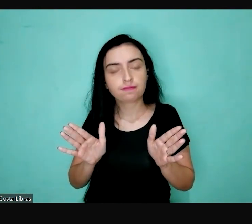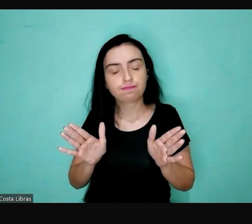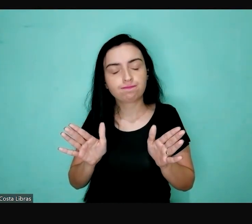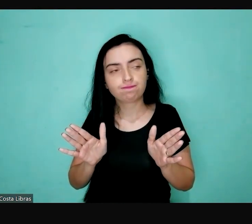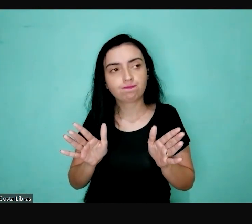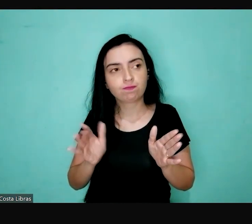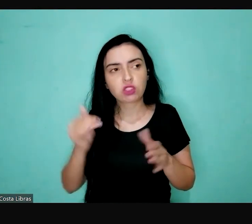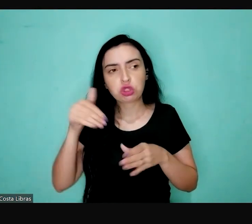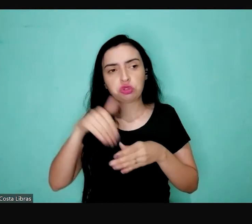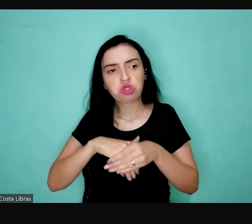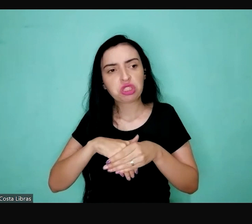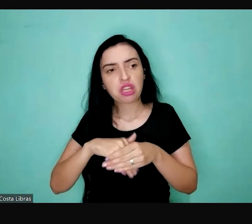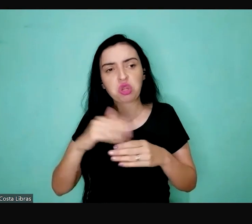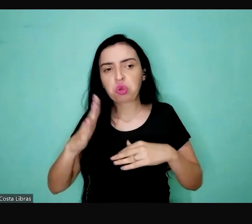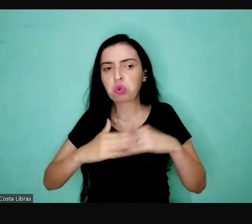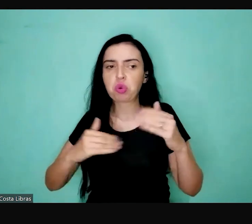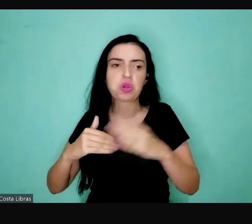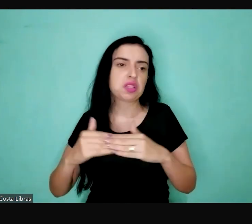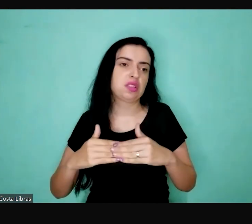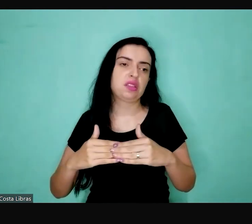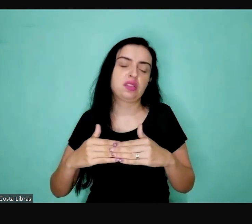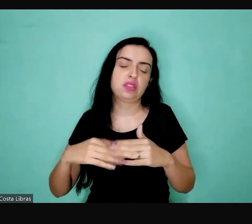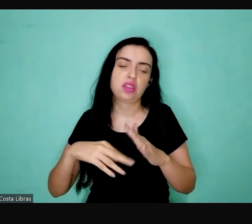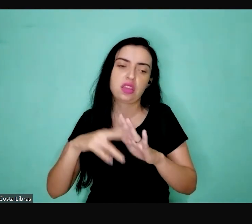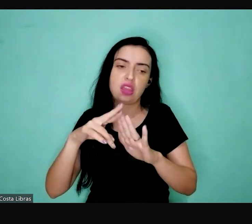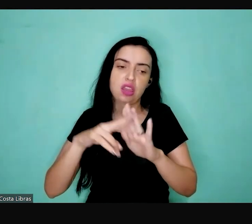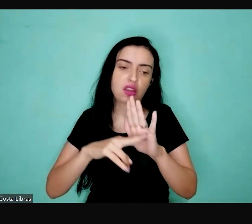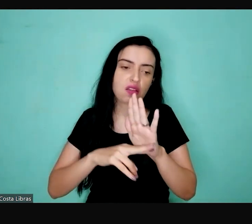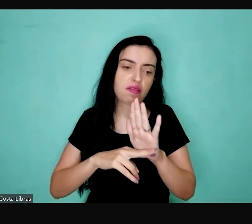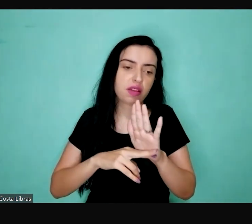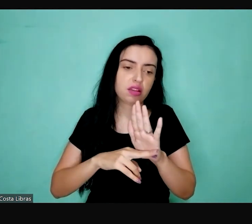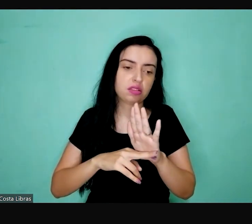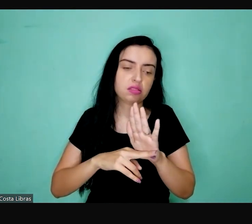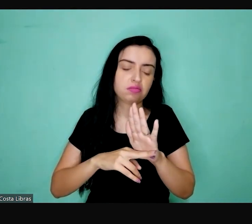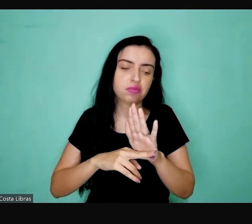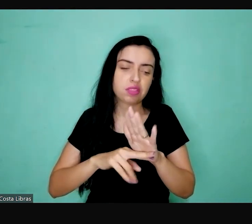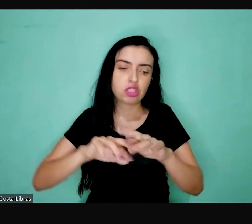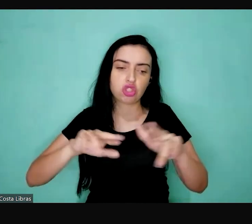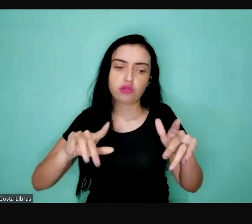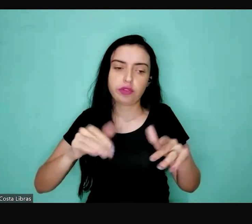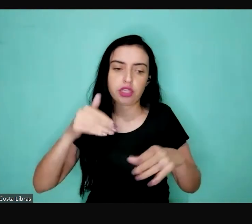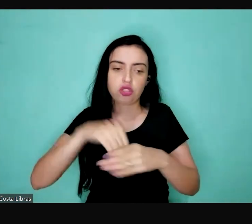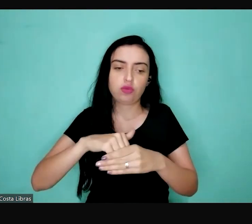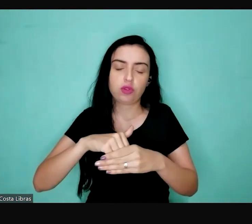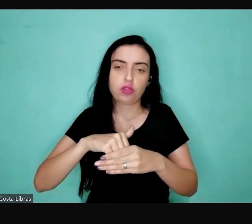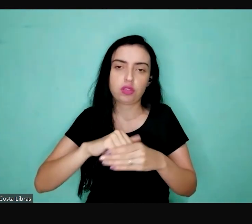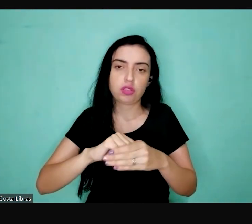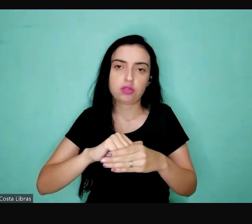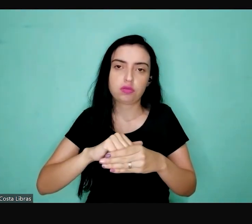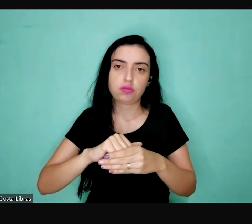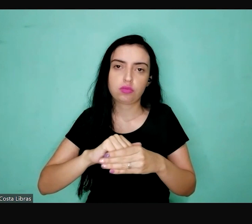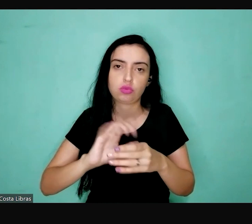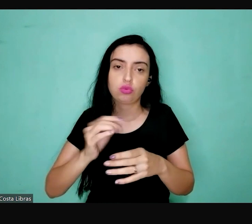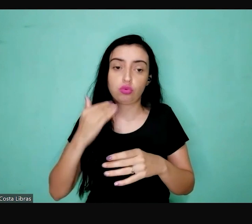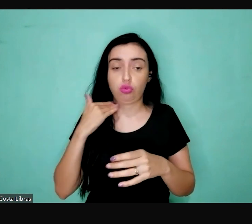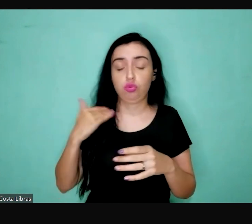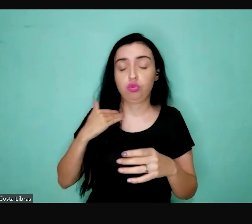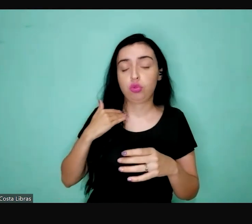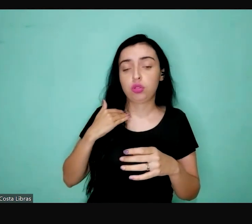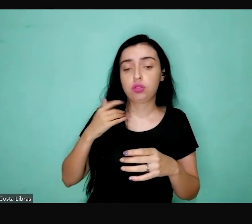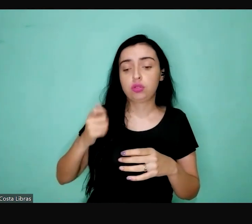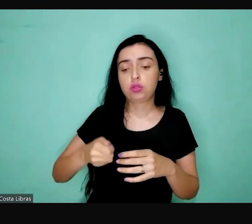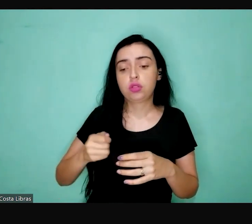decidir coisas que, em princípio, deve decidir, segundo a mentalidade dos nossos juízes, dos nossos juristas em